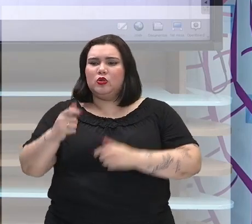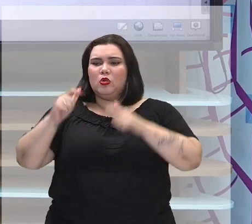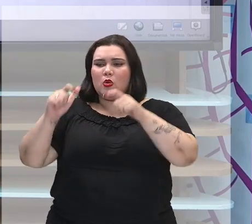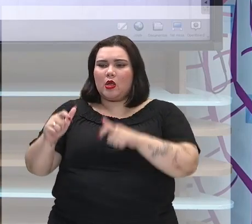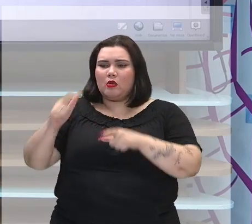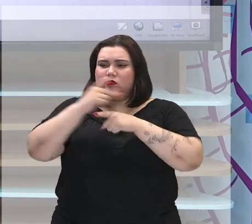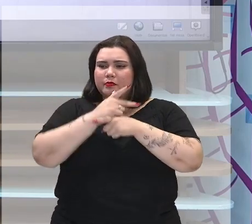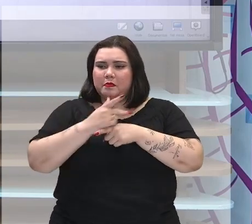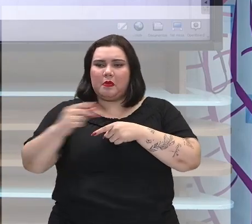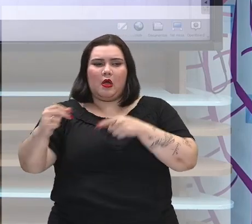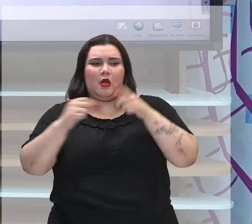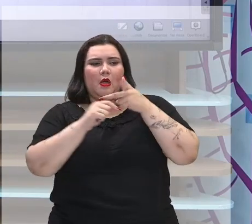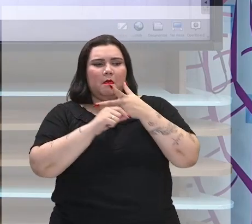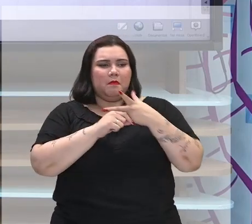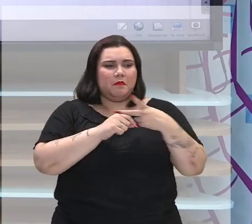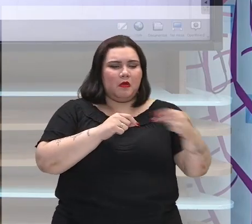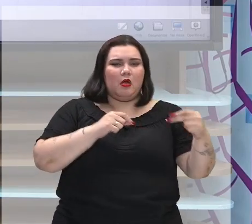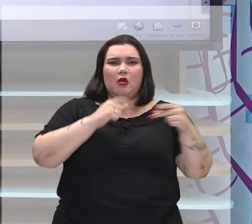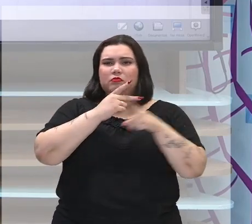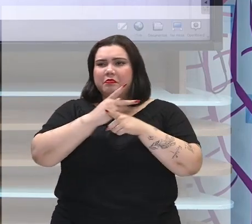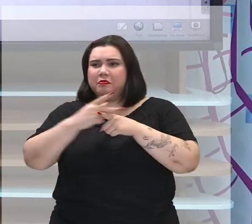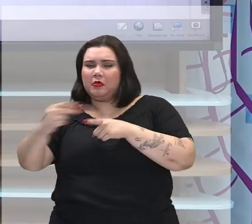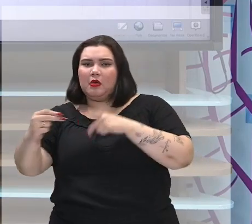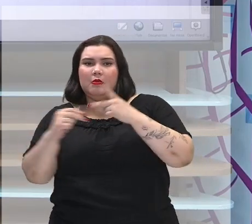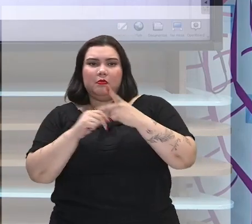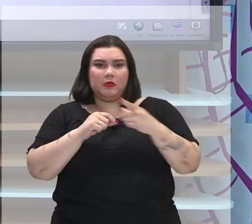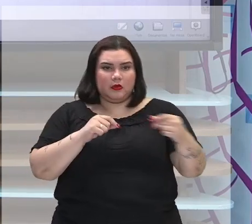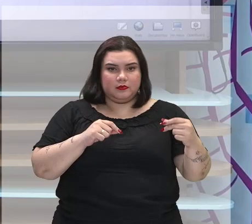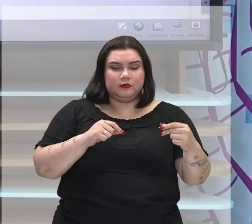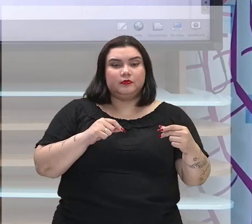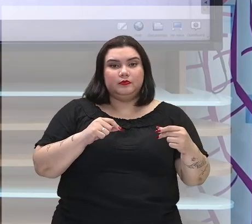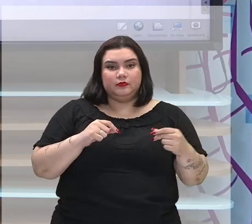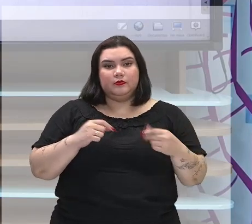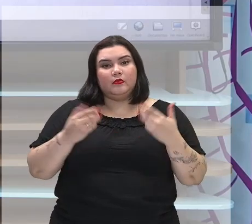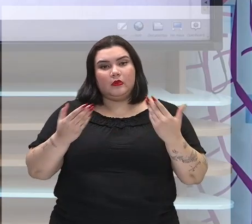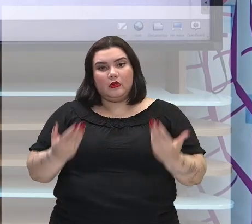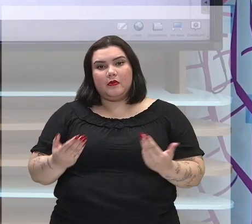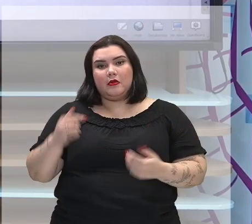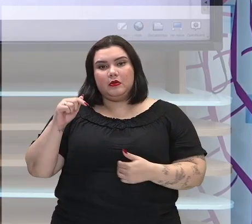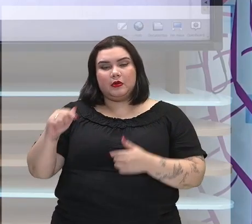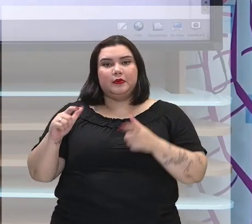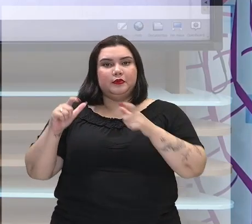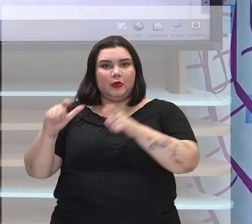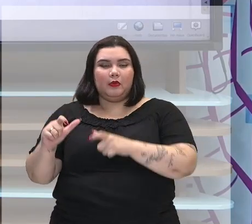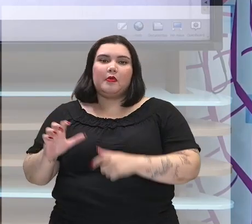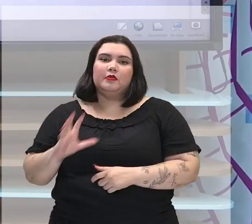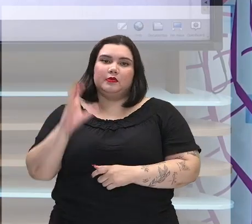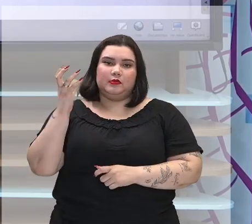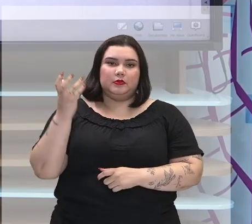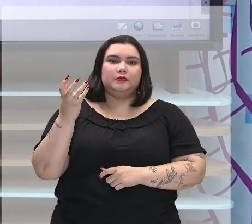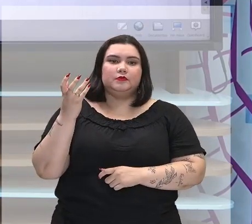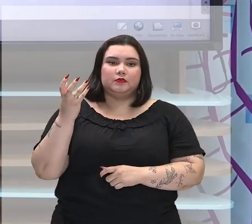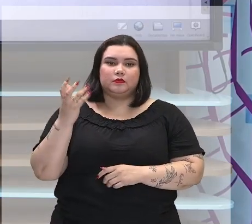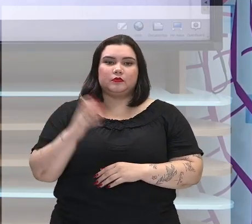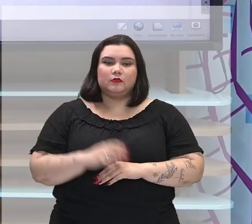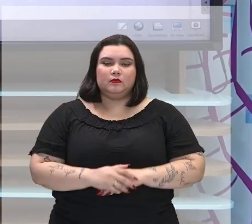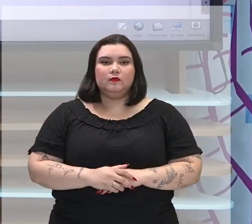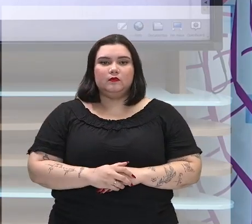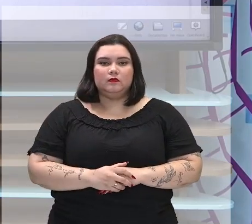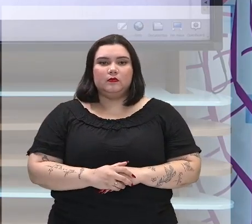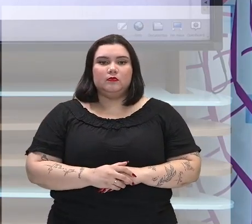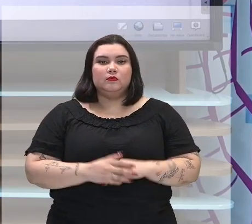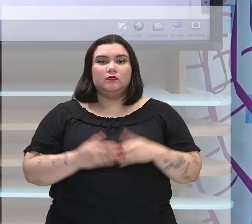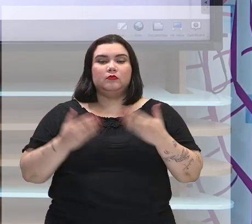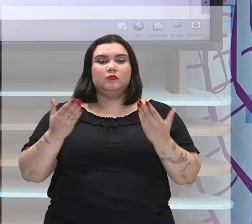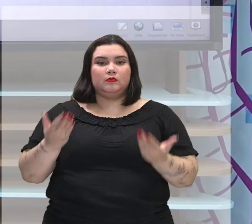diferentemente vai acontecer justamente na ilha de São Domingos, que, num primeiro momento,